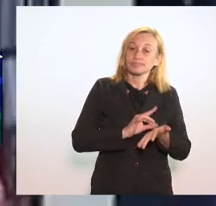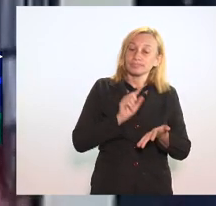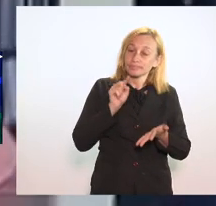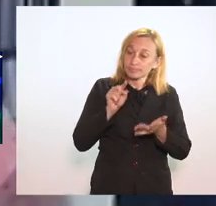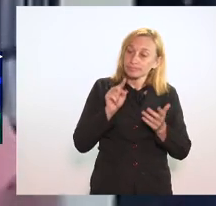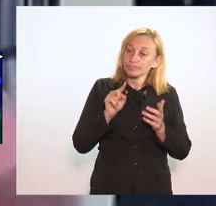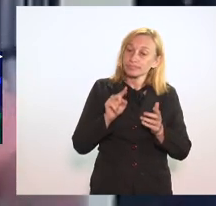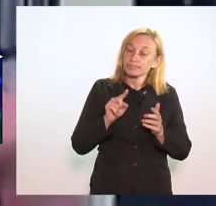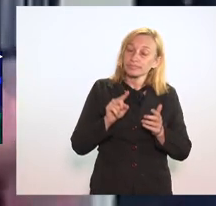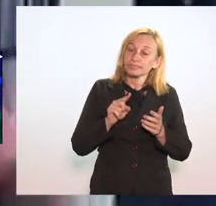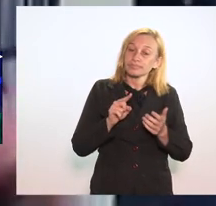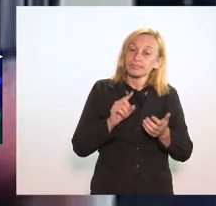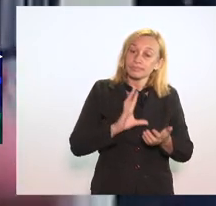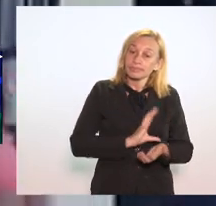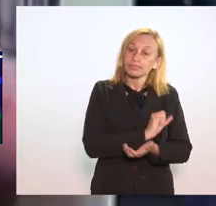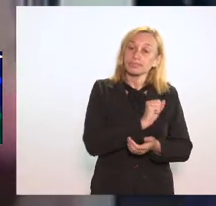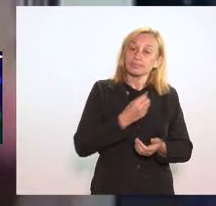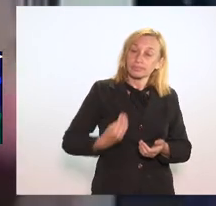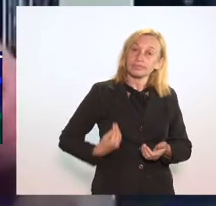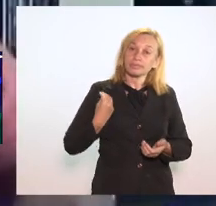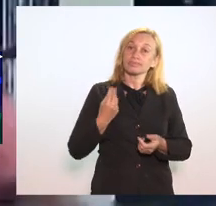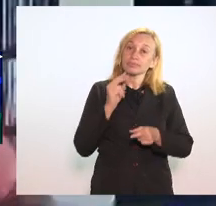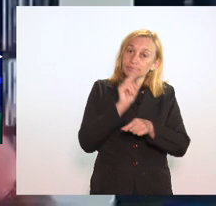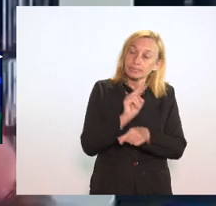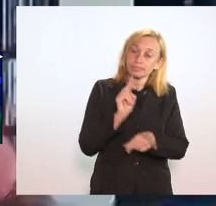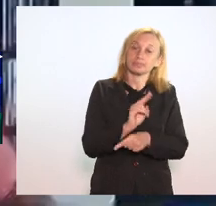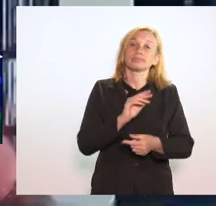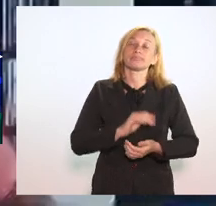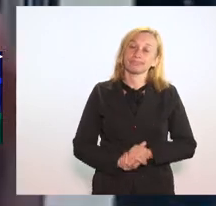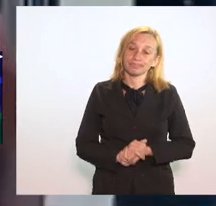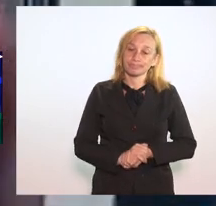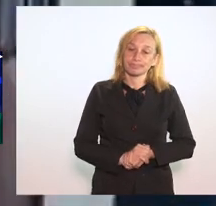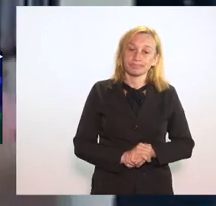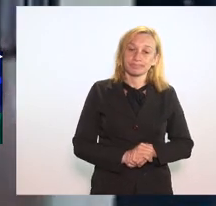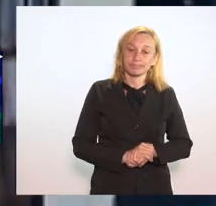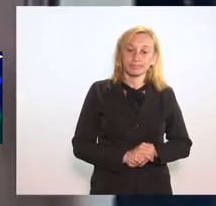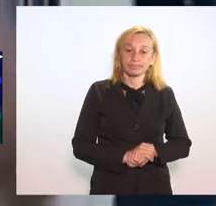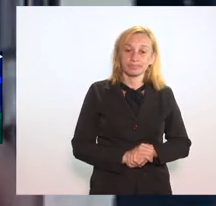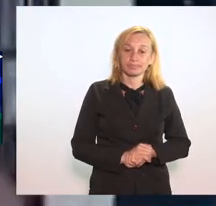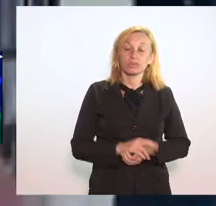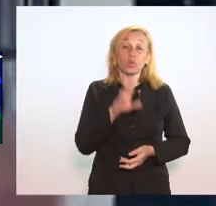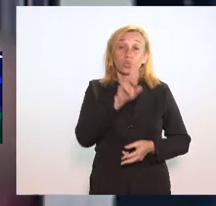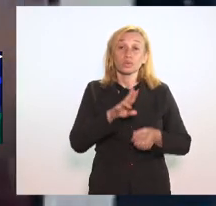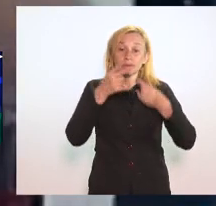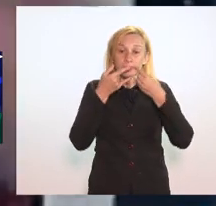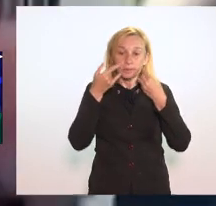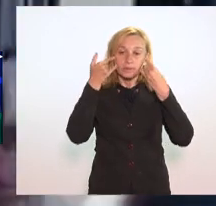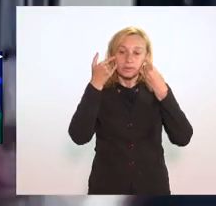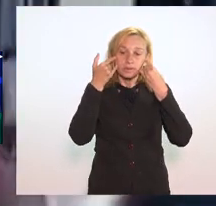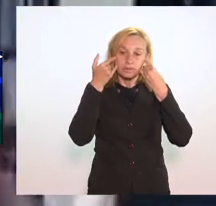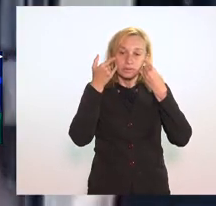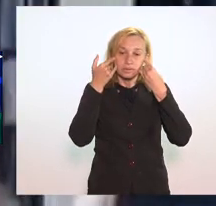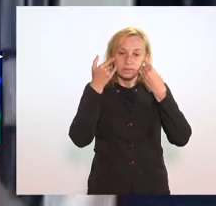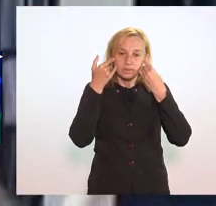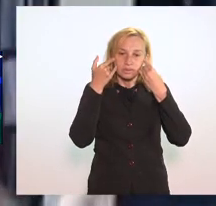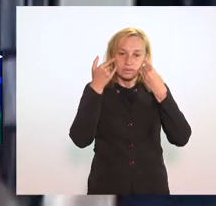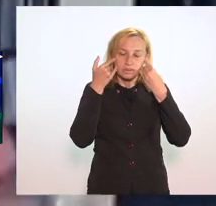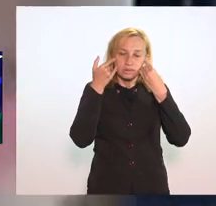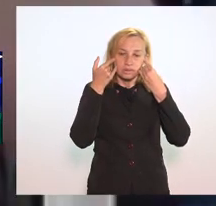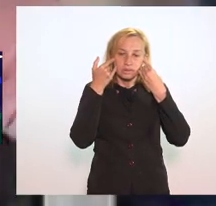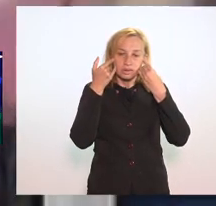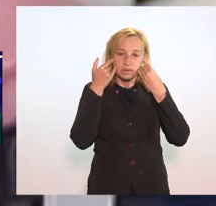que acha a usar a a marca é um absurdo